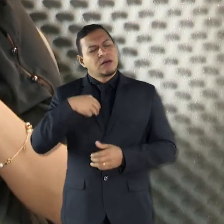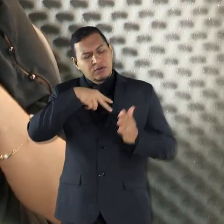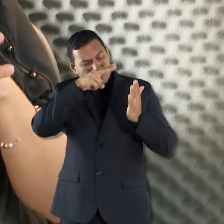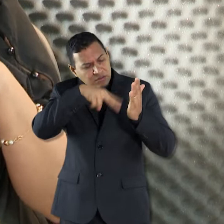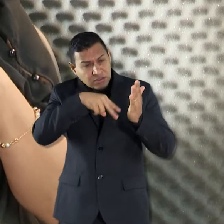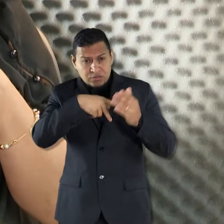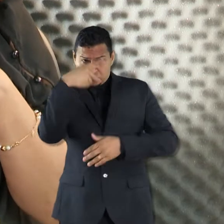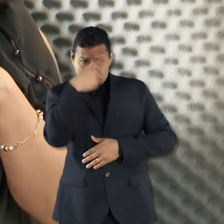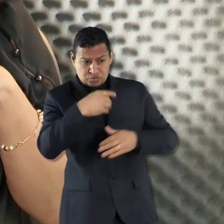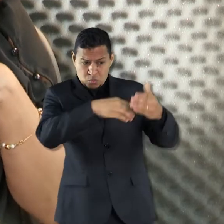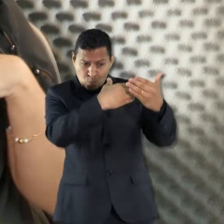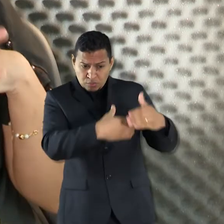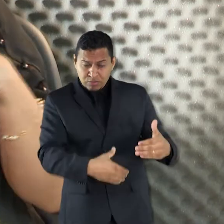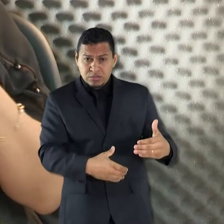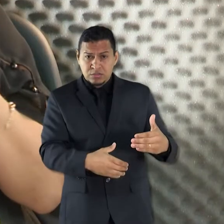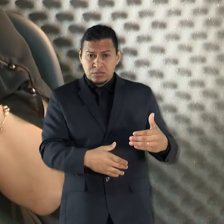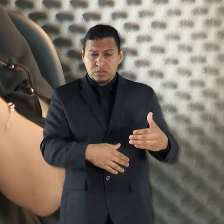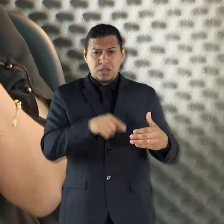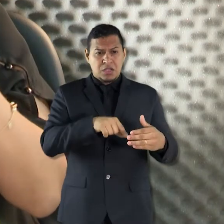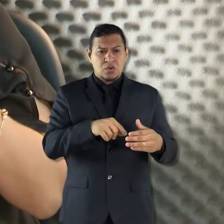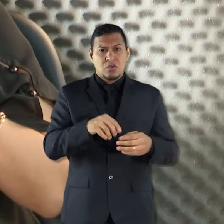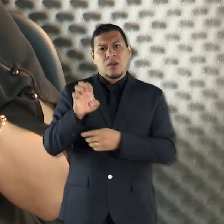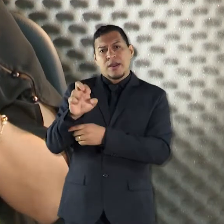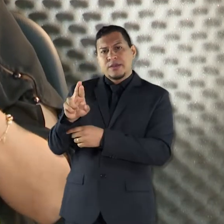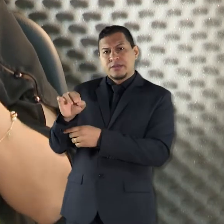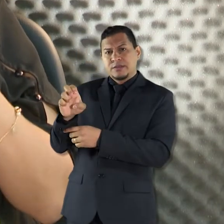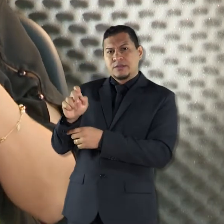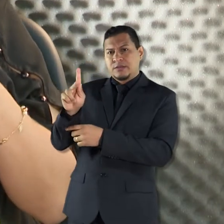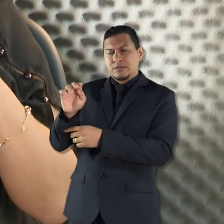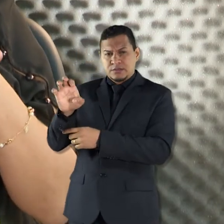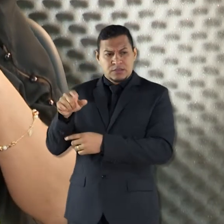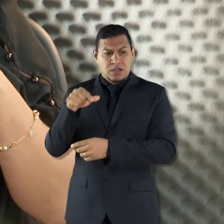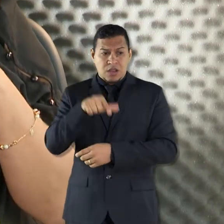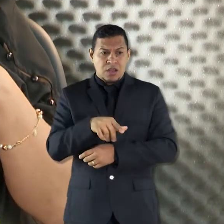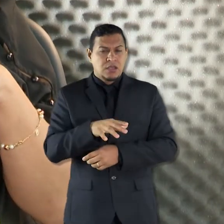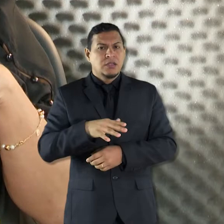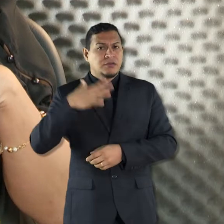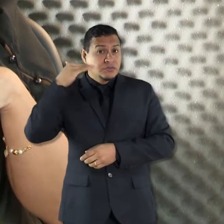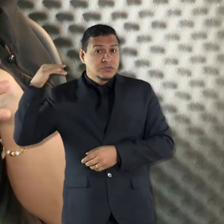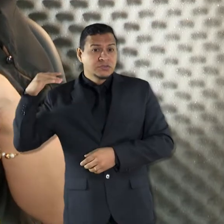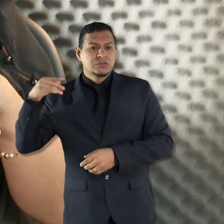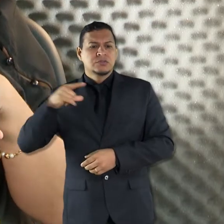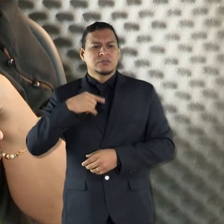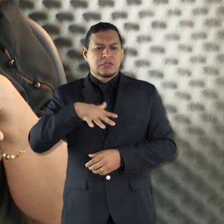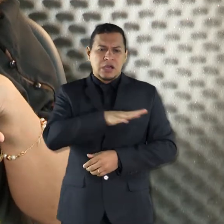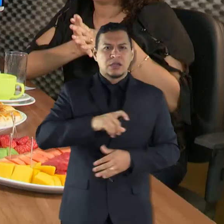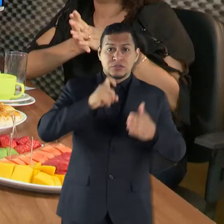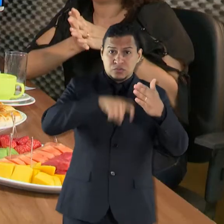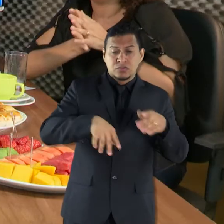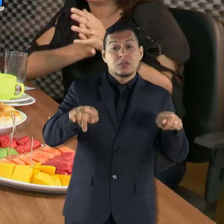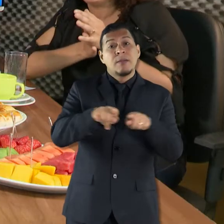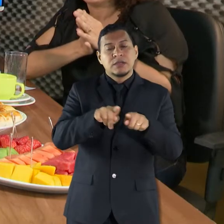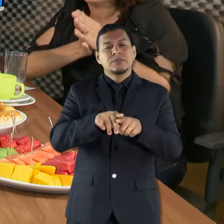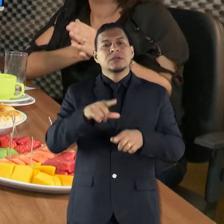Eu estava dando uma lidinha no seu currículo, né? E vi que o Eric, ele não só é um vencedor aí nessa questão de concurso, né? Quando